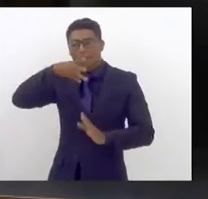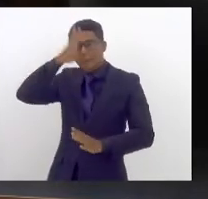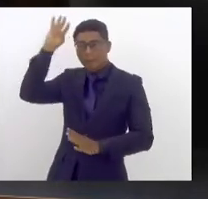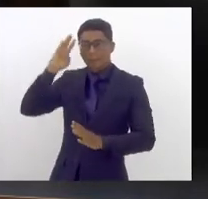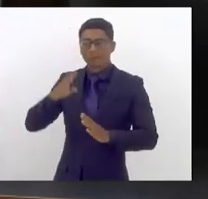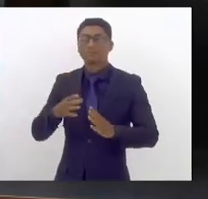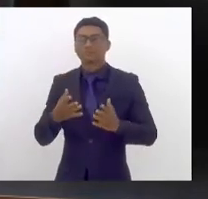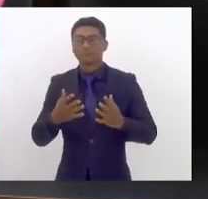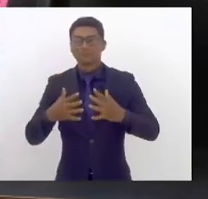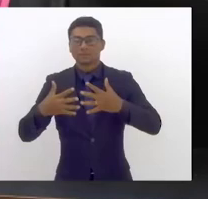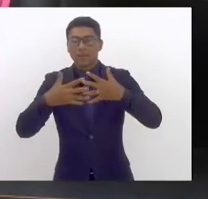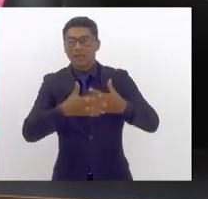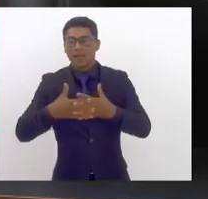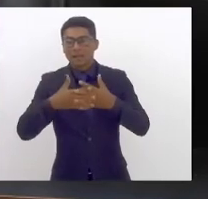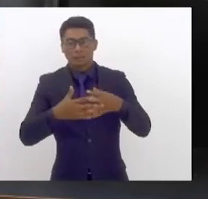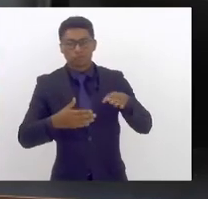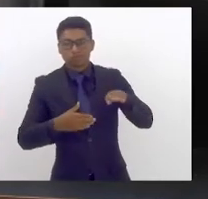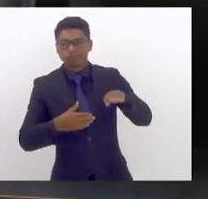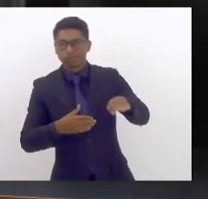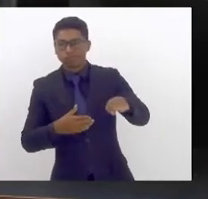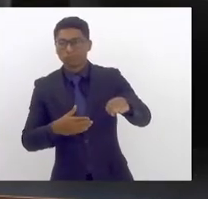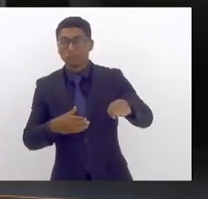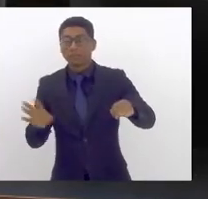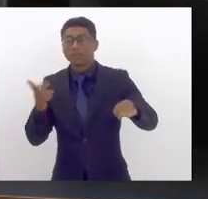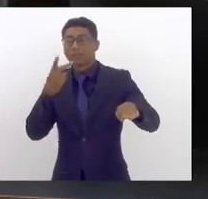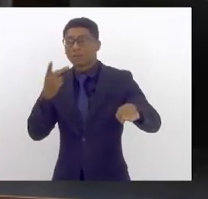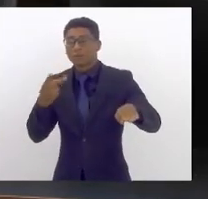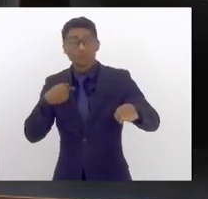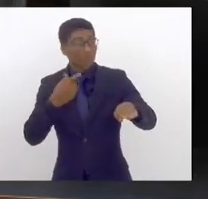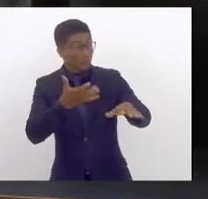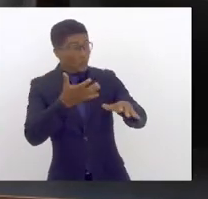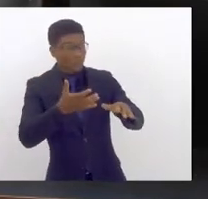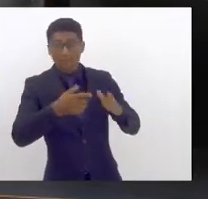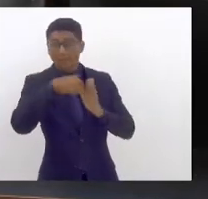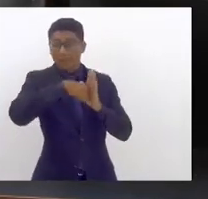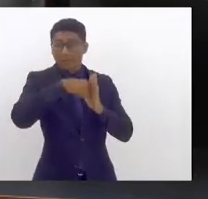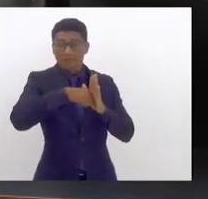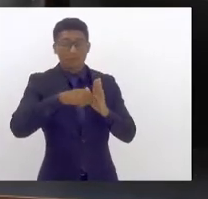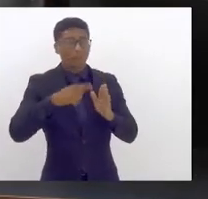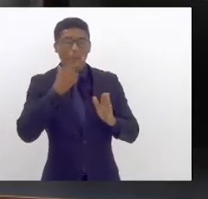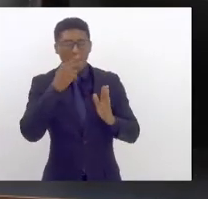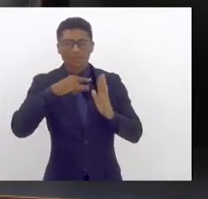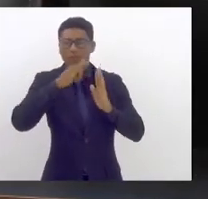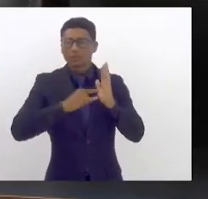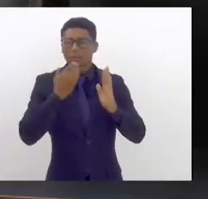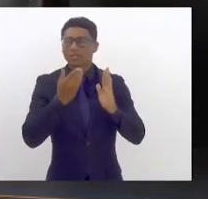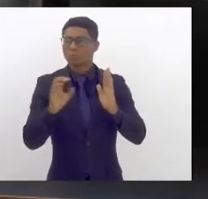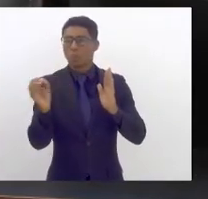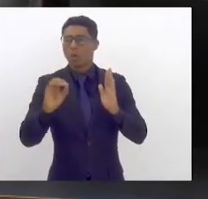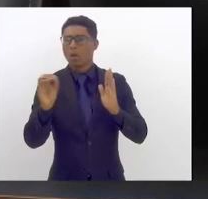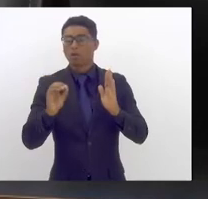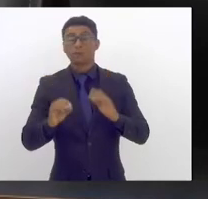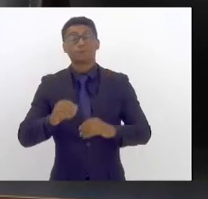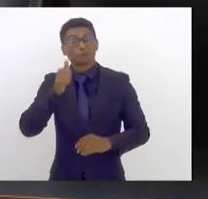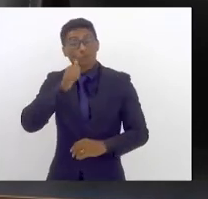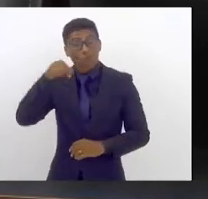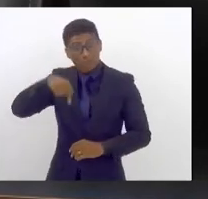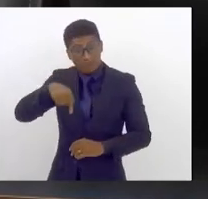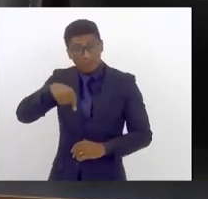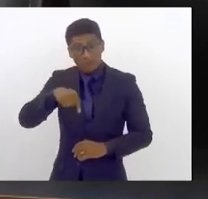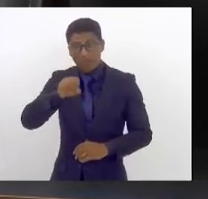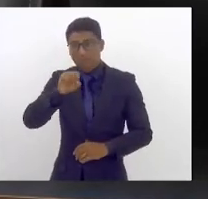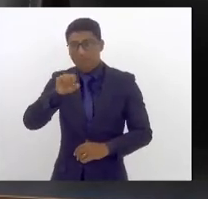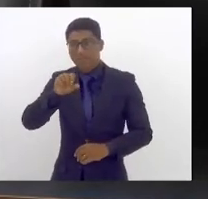mas chegavam mulheres assim eu queria fazer um exame mas eu não tenho pedido e a doutora Cice que é daqui da brigada é da nossa casa